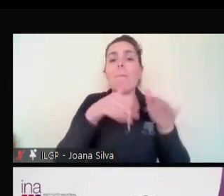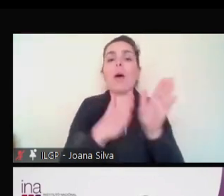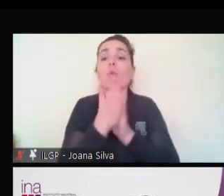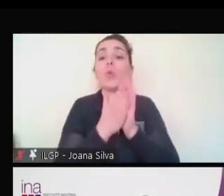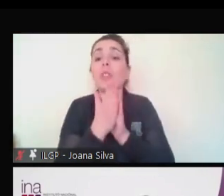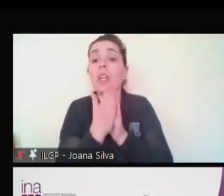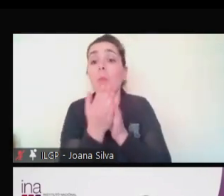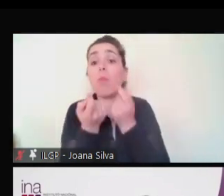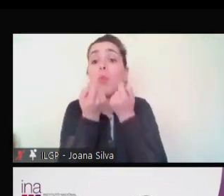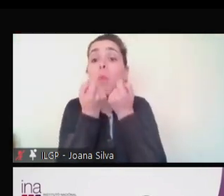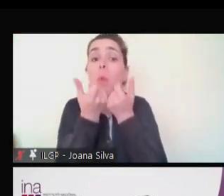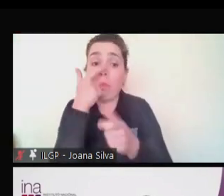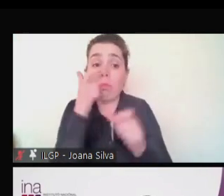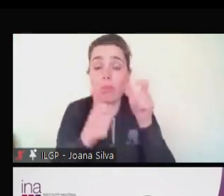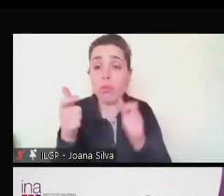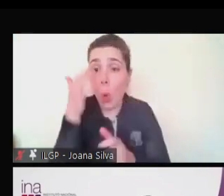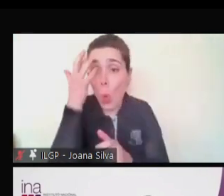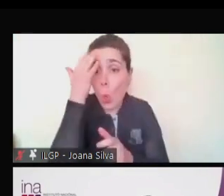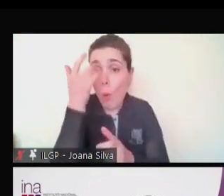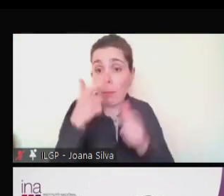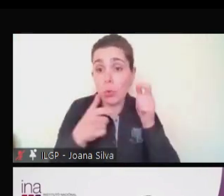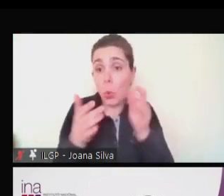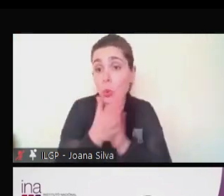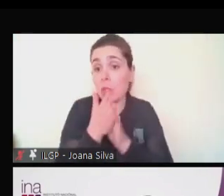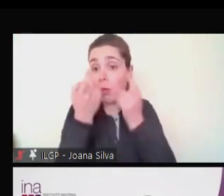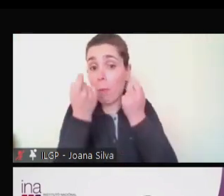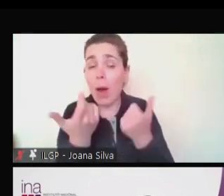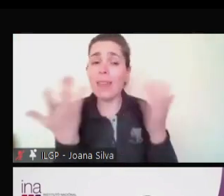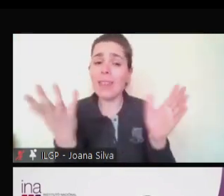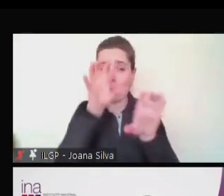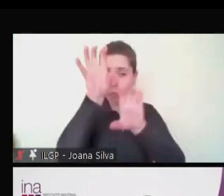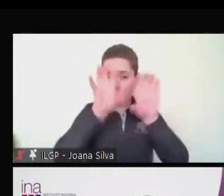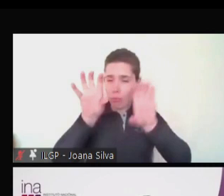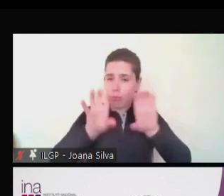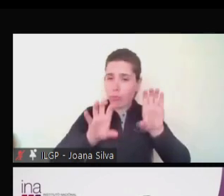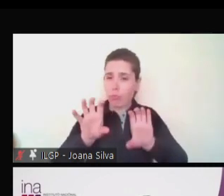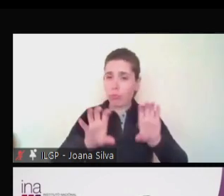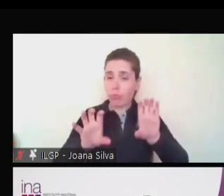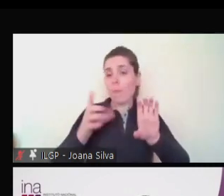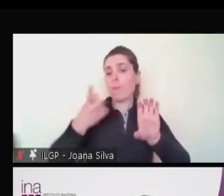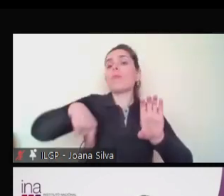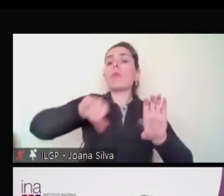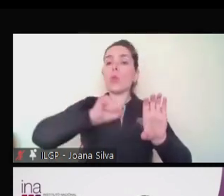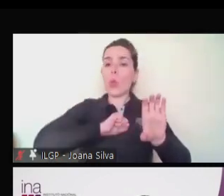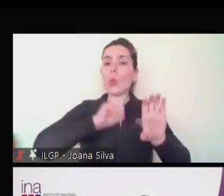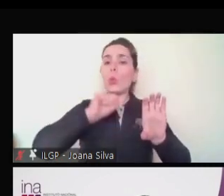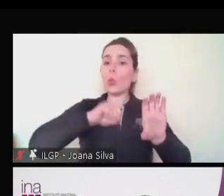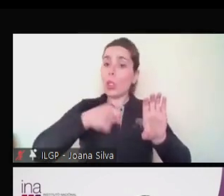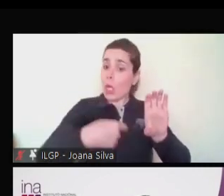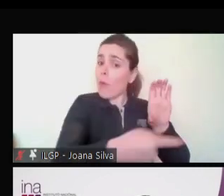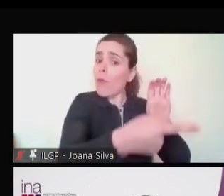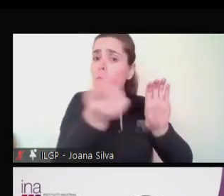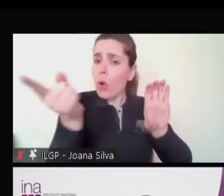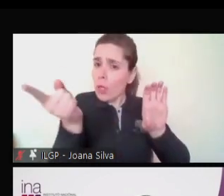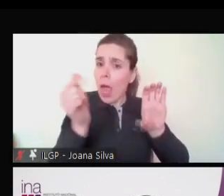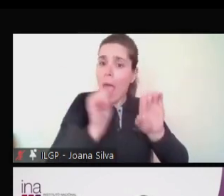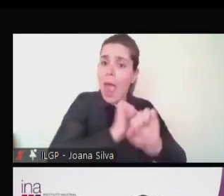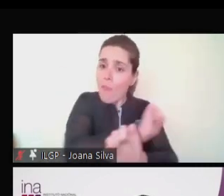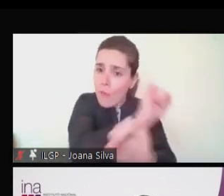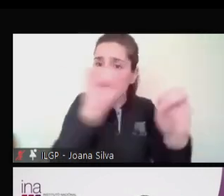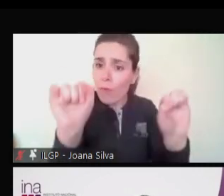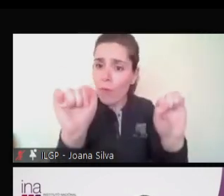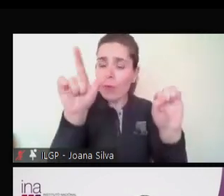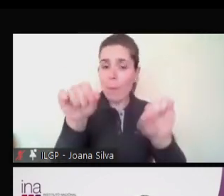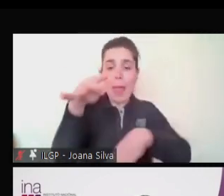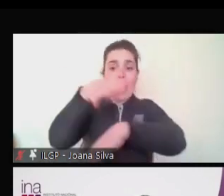reduzida. E, portanto, este nosso mosaico, este nosso modelo comum, eu digo nosso porque já também quero que vocês se apropriem dele, é nosso da